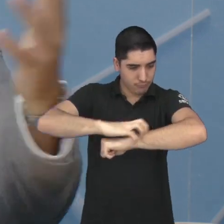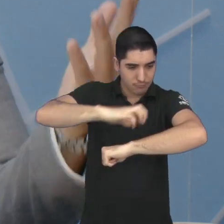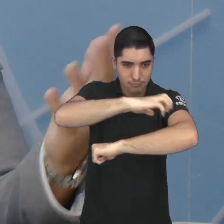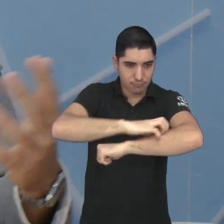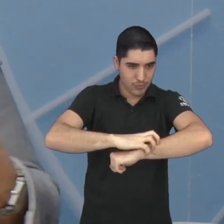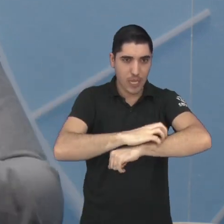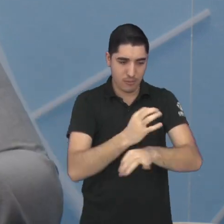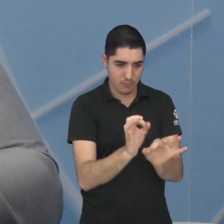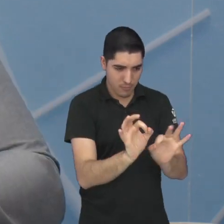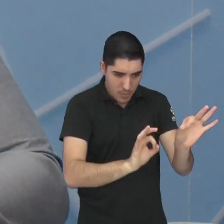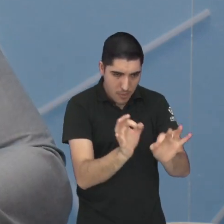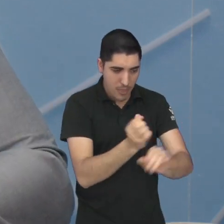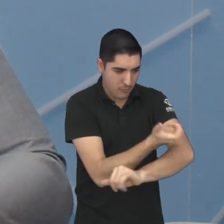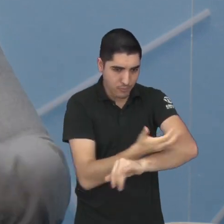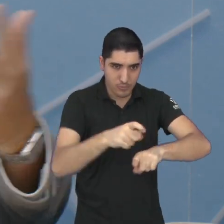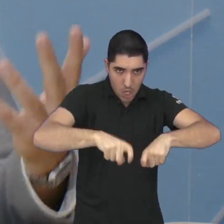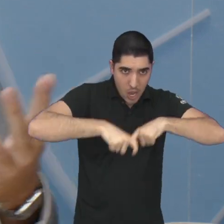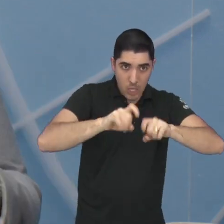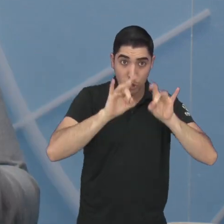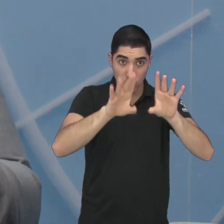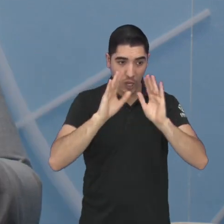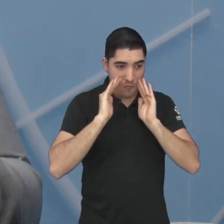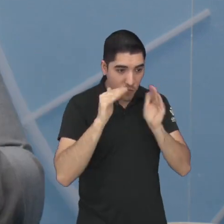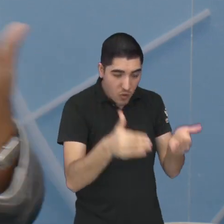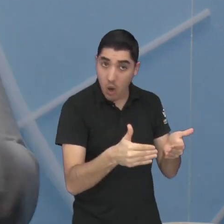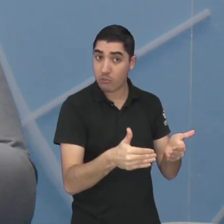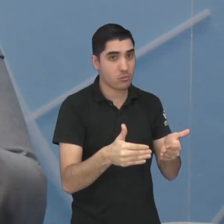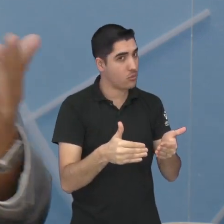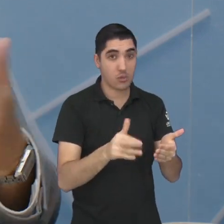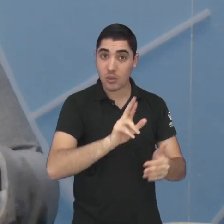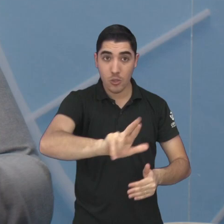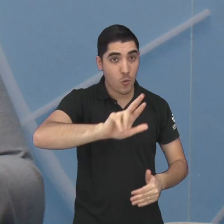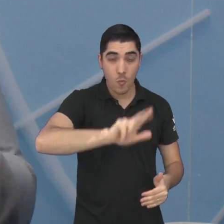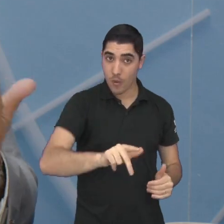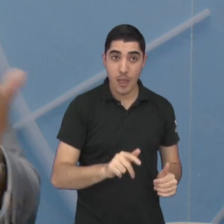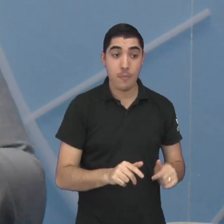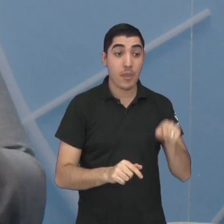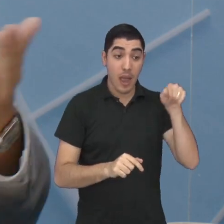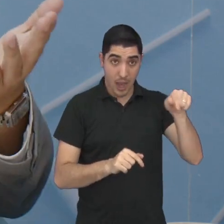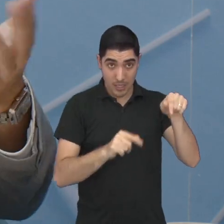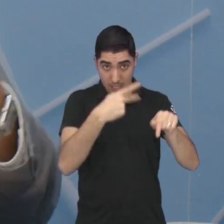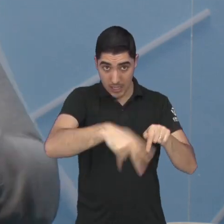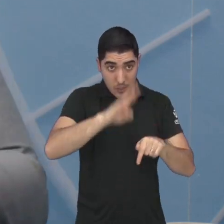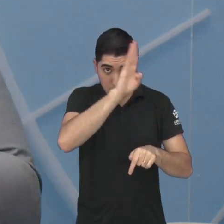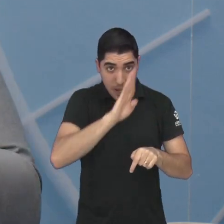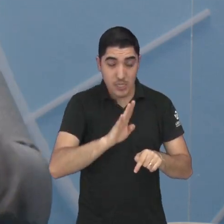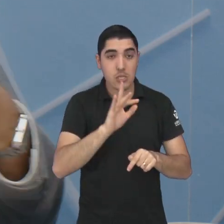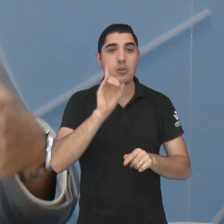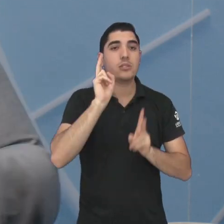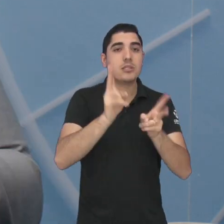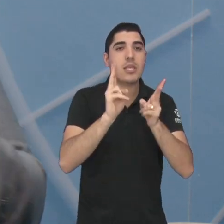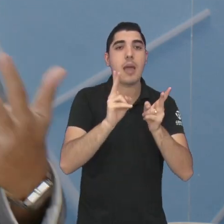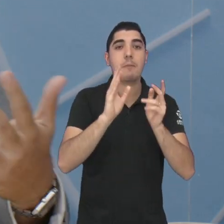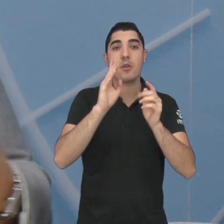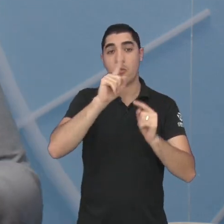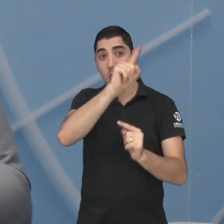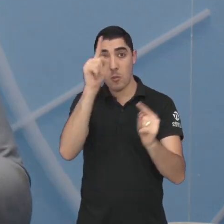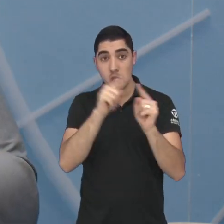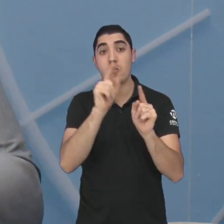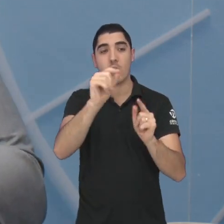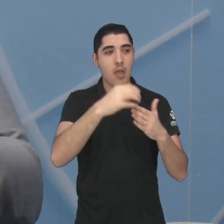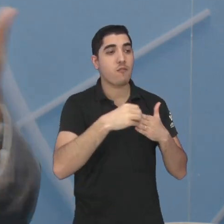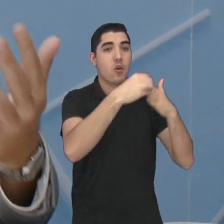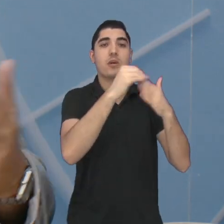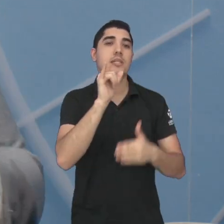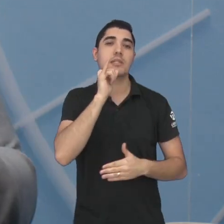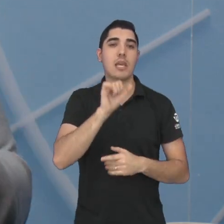grandes máquinas milionárias, com toda essa terra, ele está muito ligado à questão da exportação. E aí essa questão, né? A produção de soja, por exemplo, muito